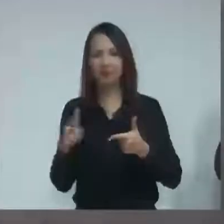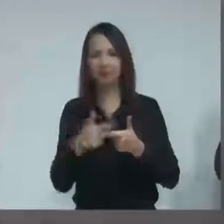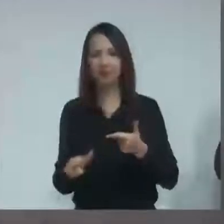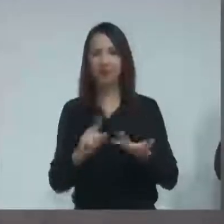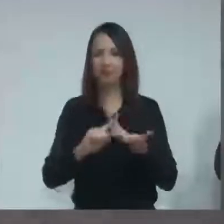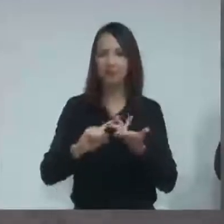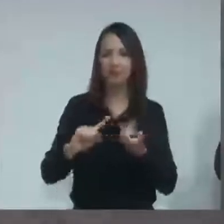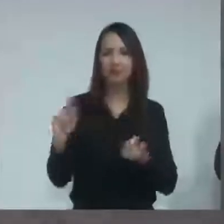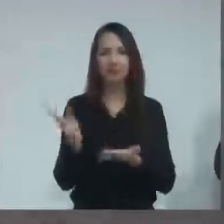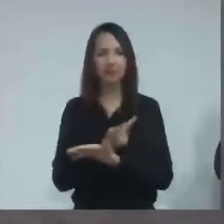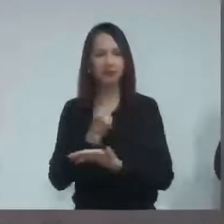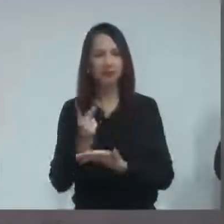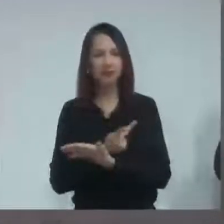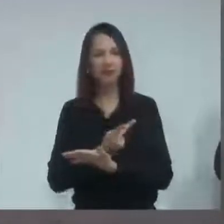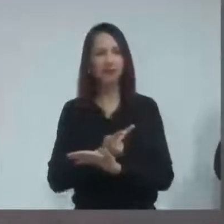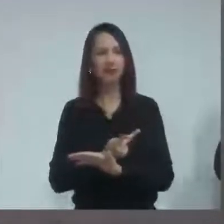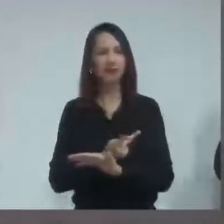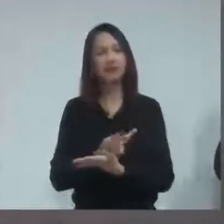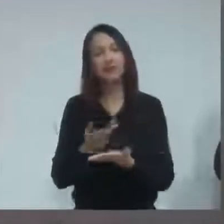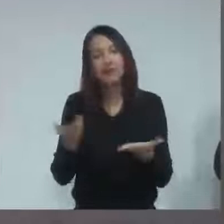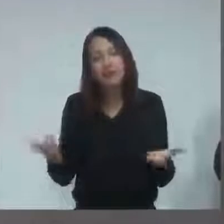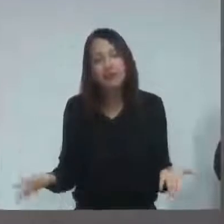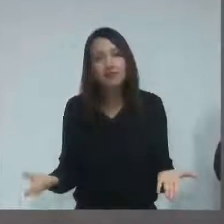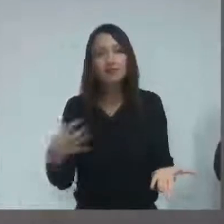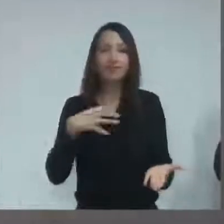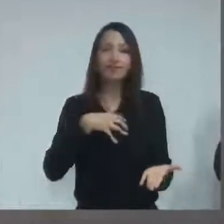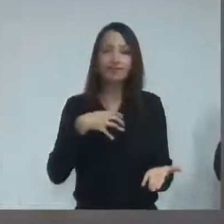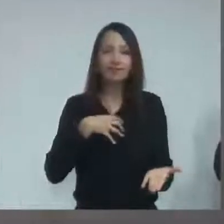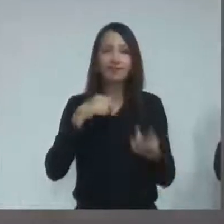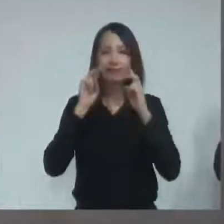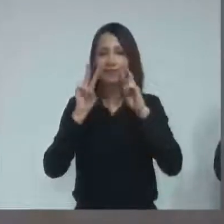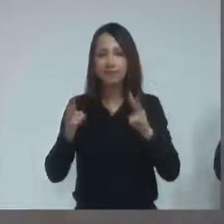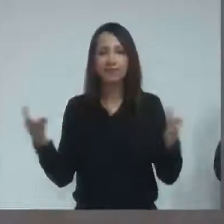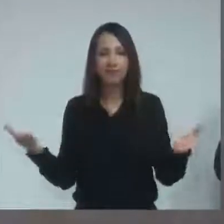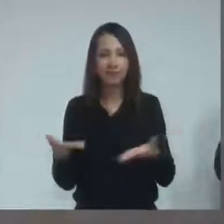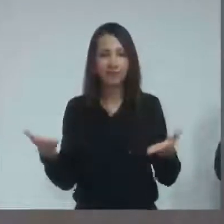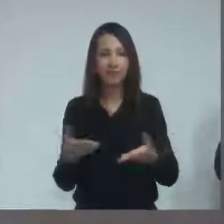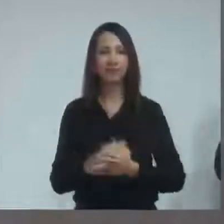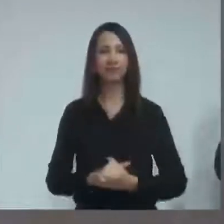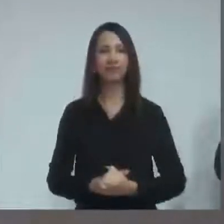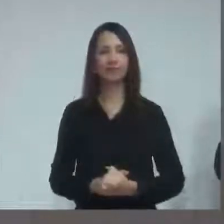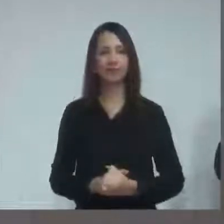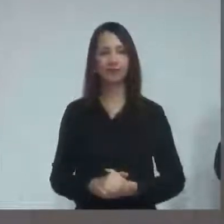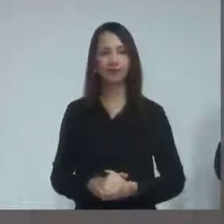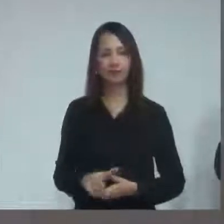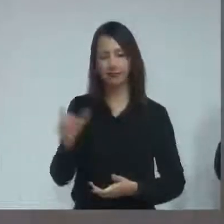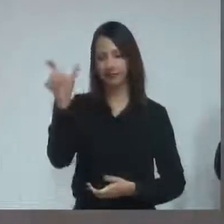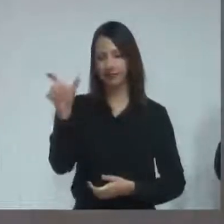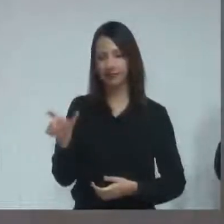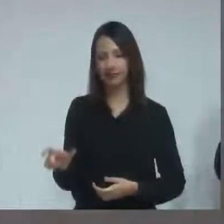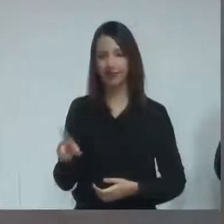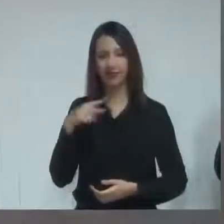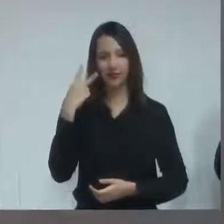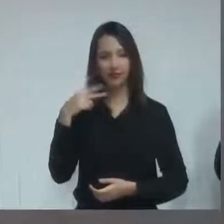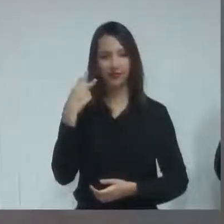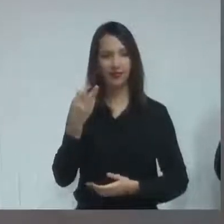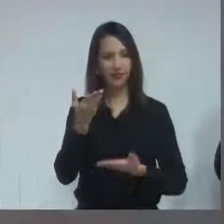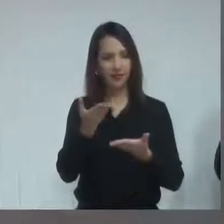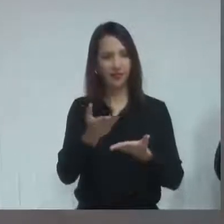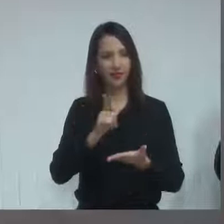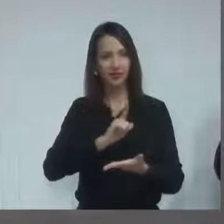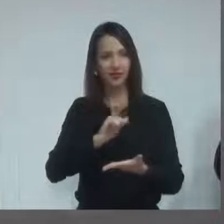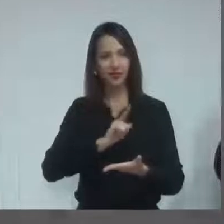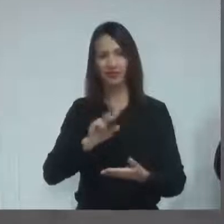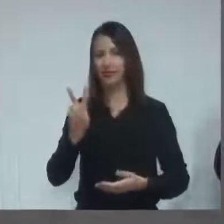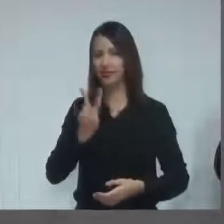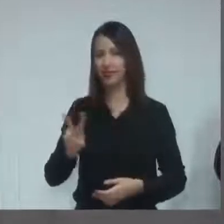erros, desses vários arbítrios que levam ao que nós vimos hoje. O vereador Henrique Conte, que é do município de Valinhos, está aqui nos